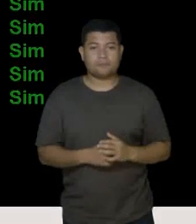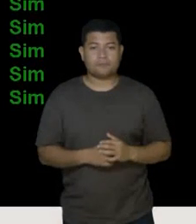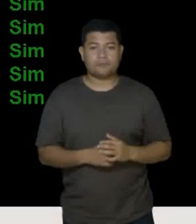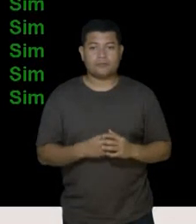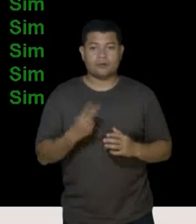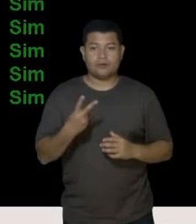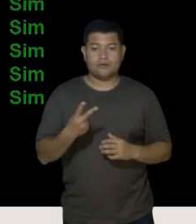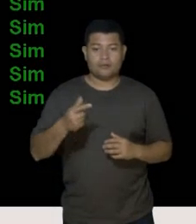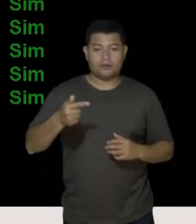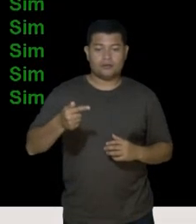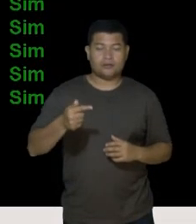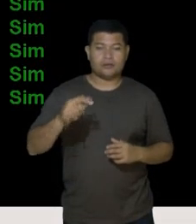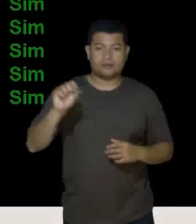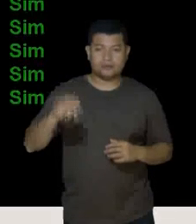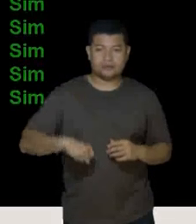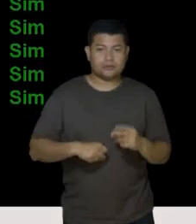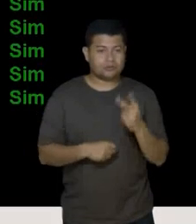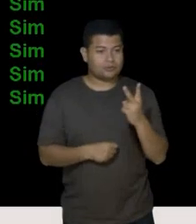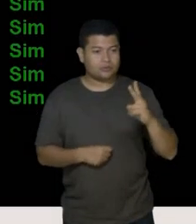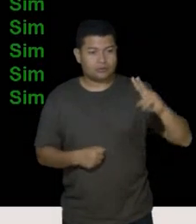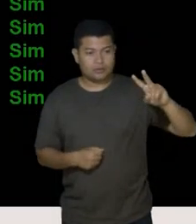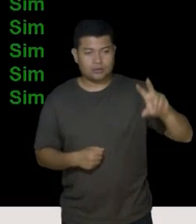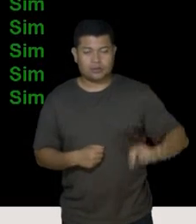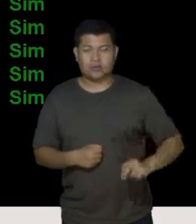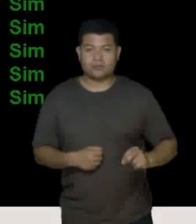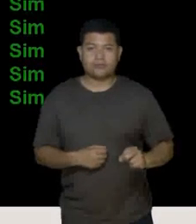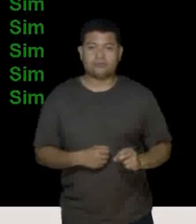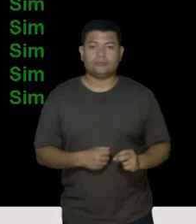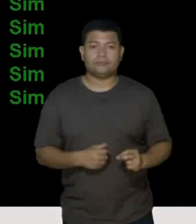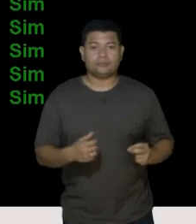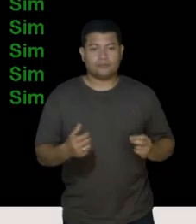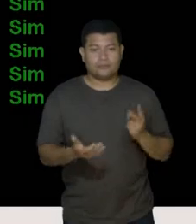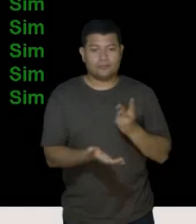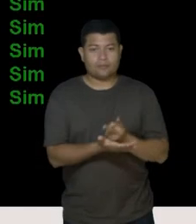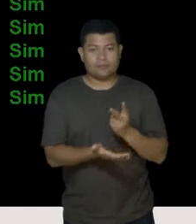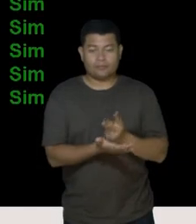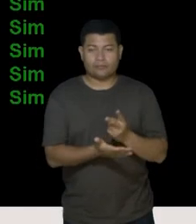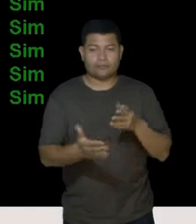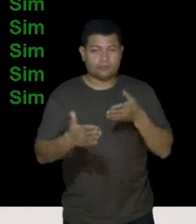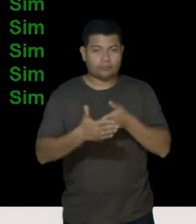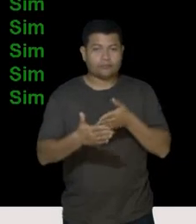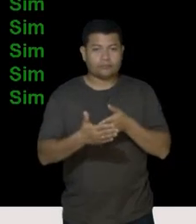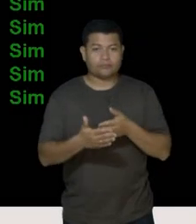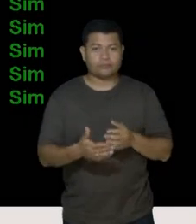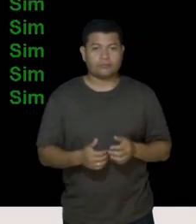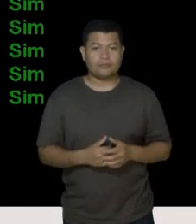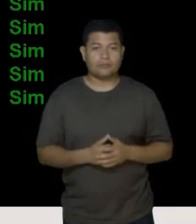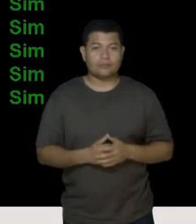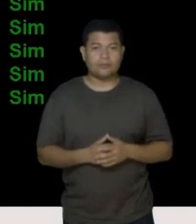27 sim, 2 não, está mantido o veto.